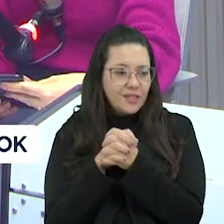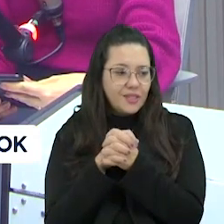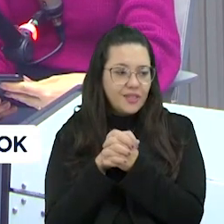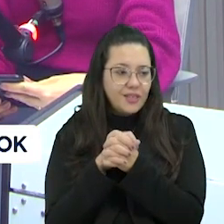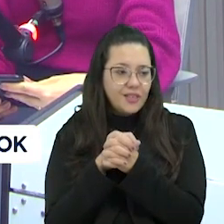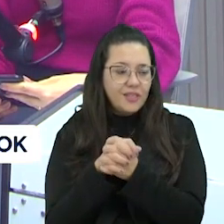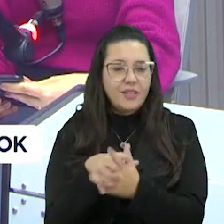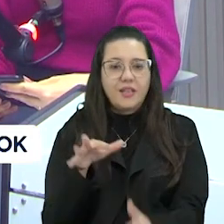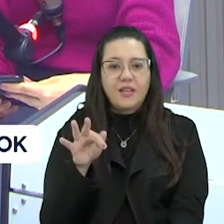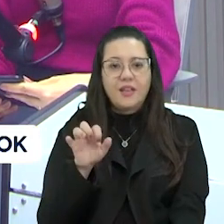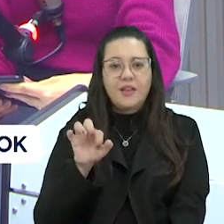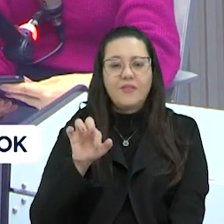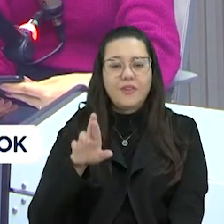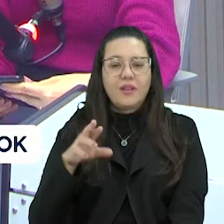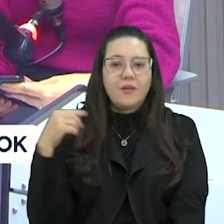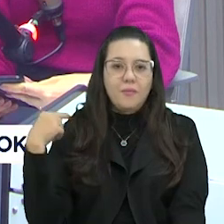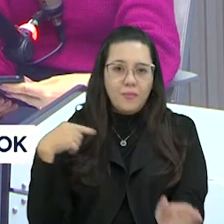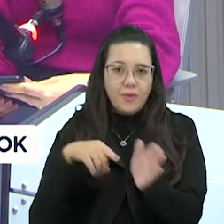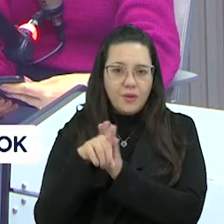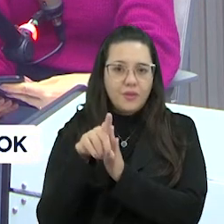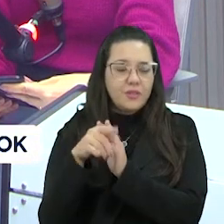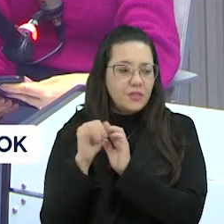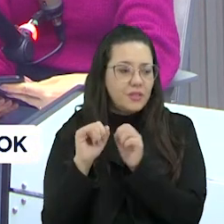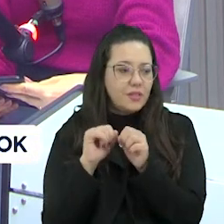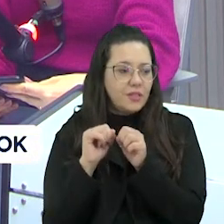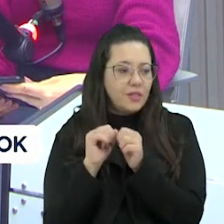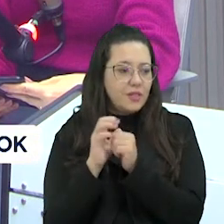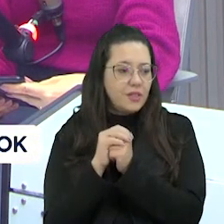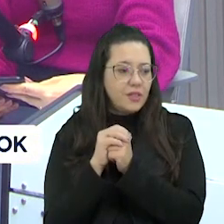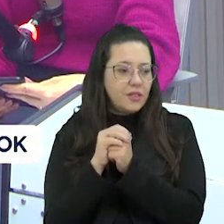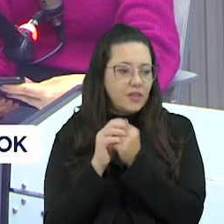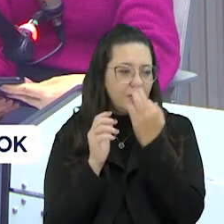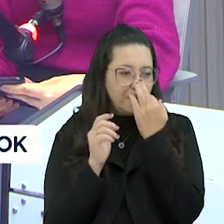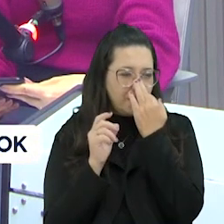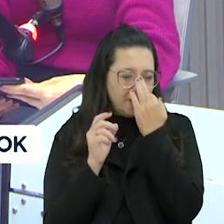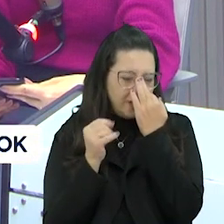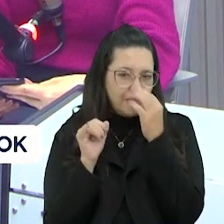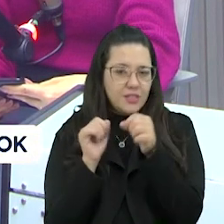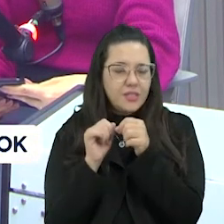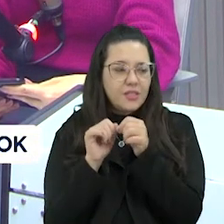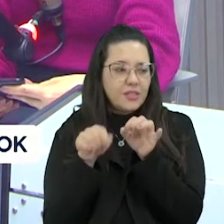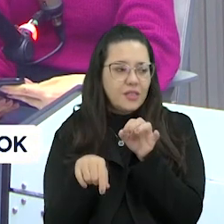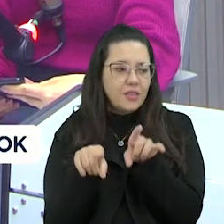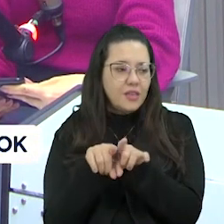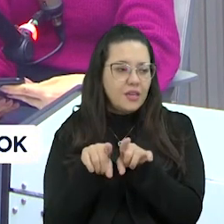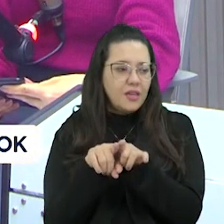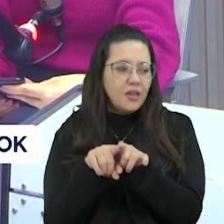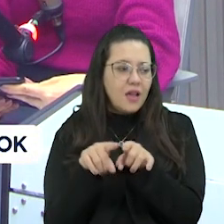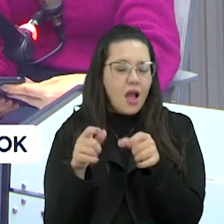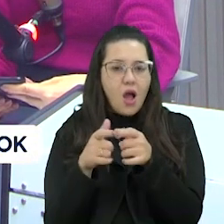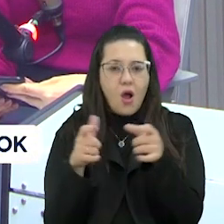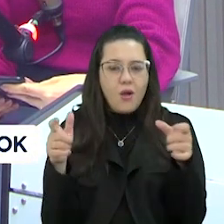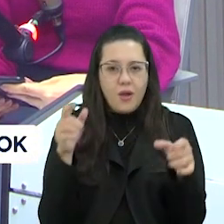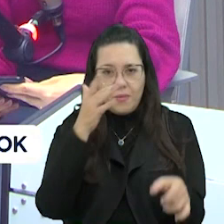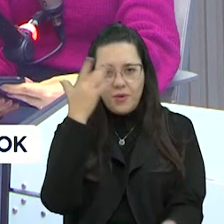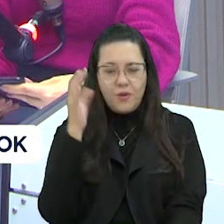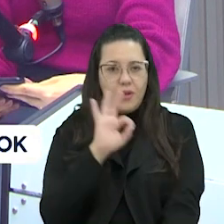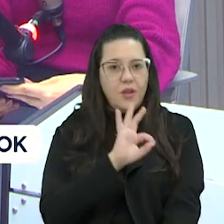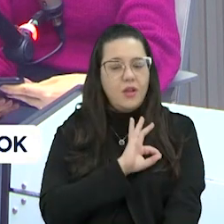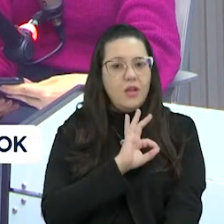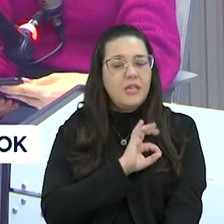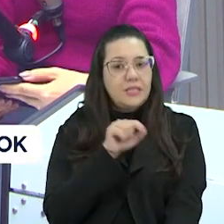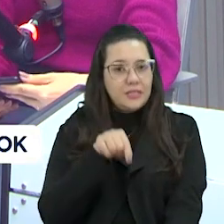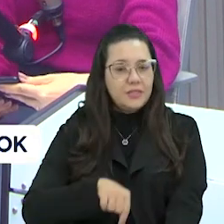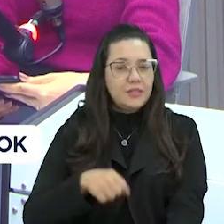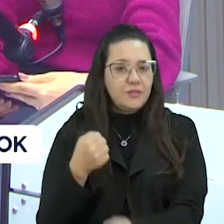Fernanda Ribeiro manda uma pergunta: se há previsão para o aumento do efetivo da Polícia Militar aqui em Votuporanga e também a questão